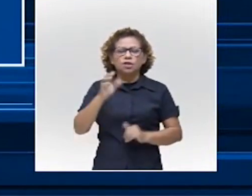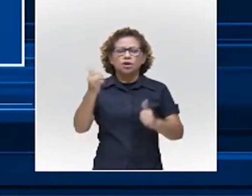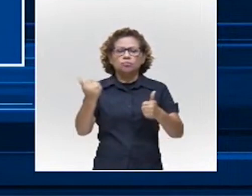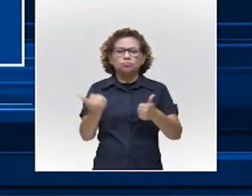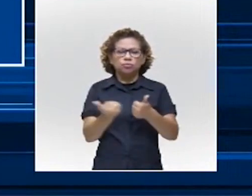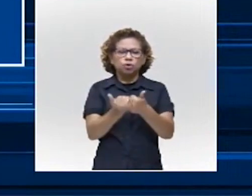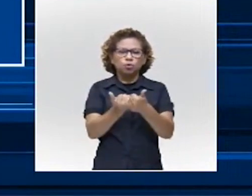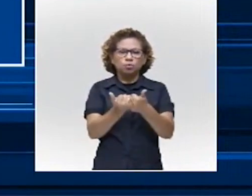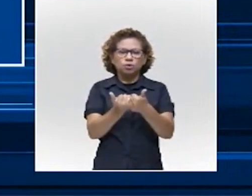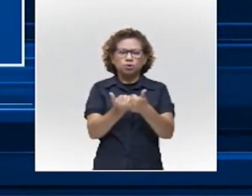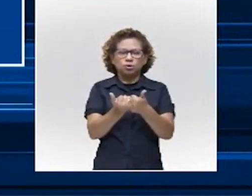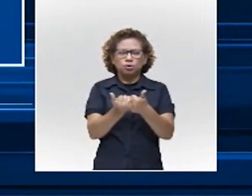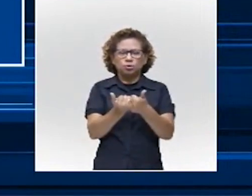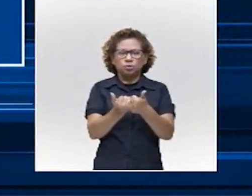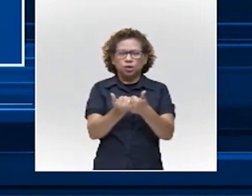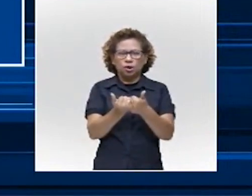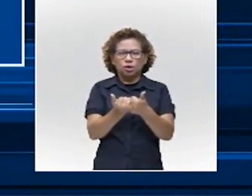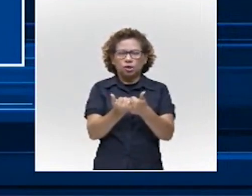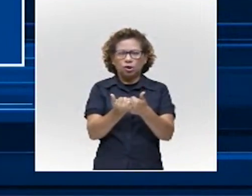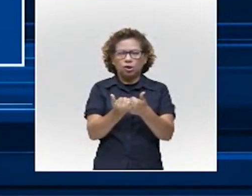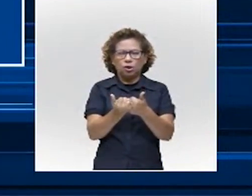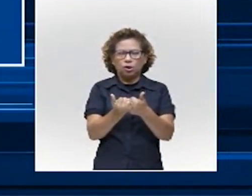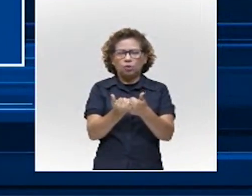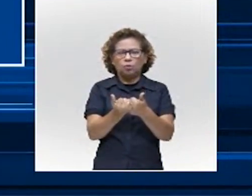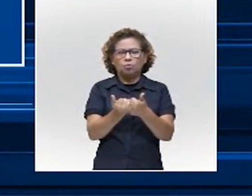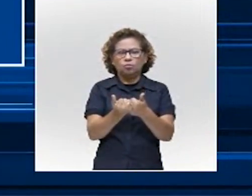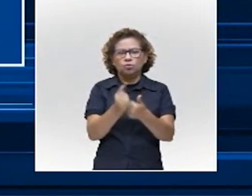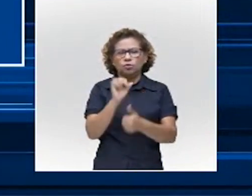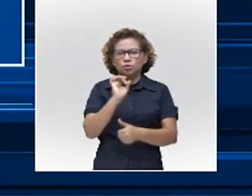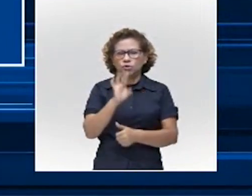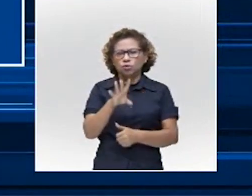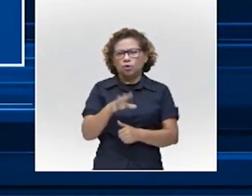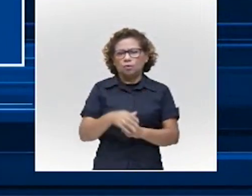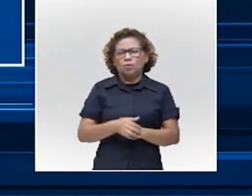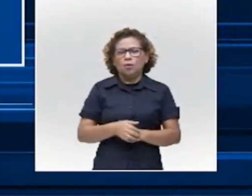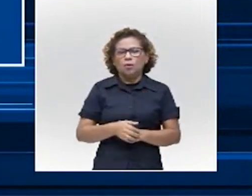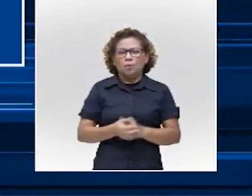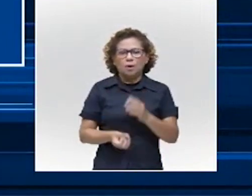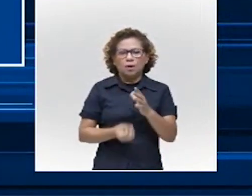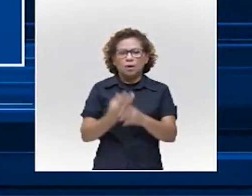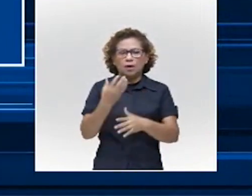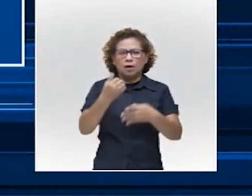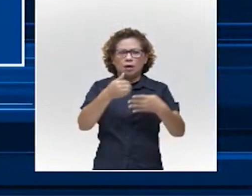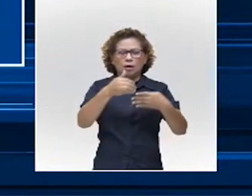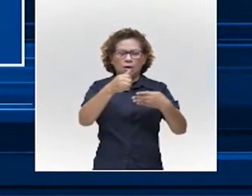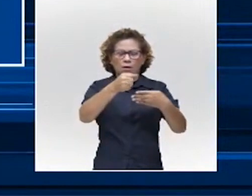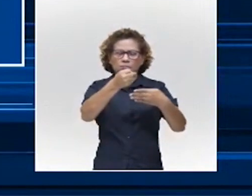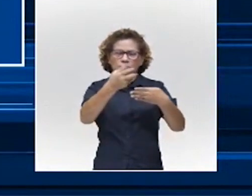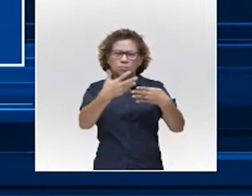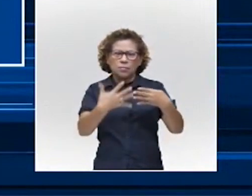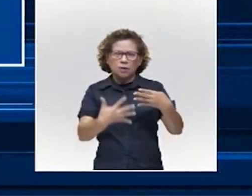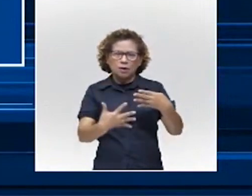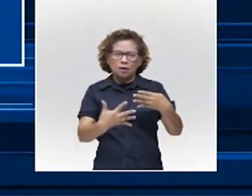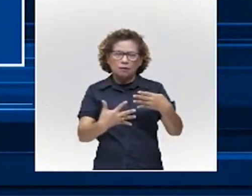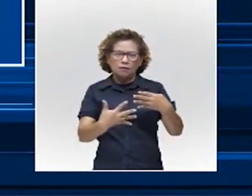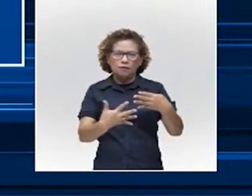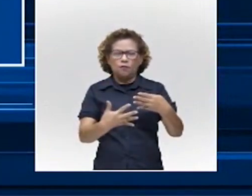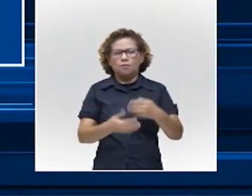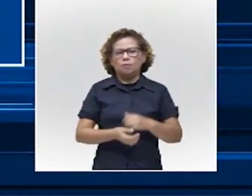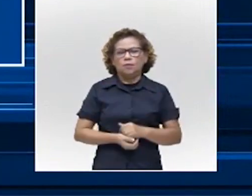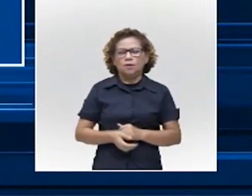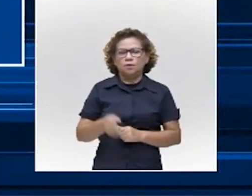tá? Os elementos referentes dentro da fórmula do teorema de Pitágoras.